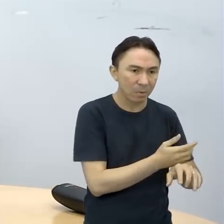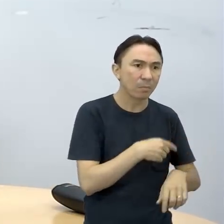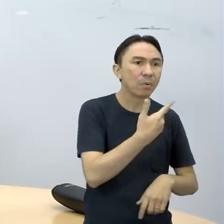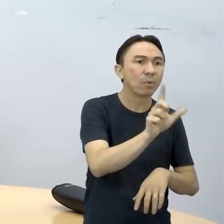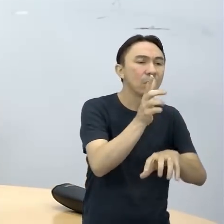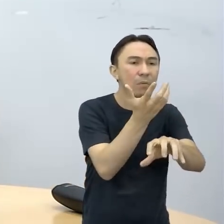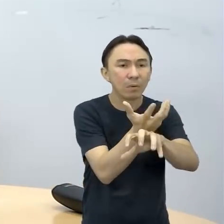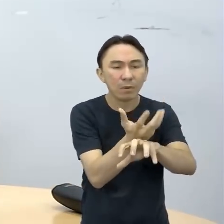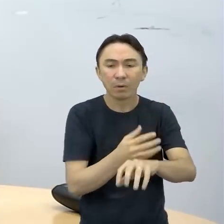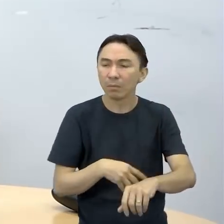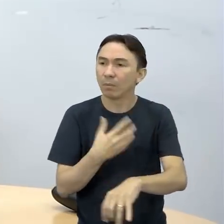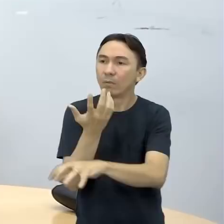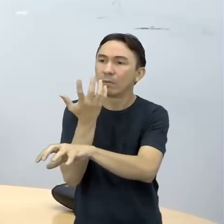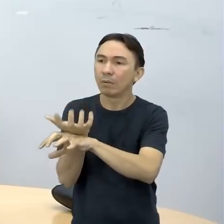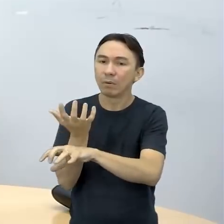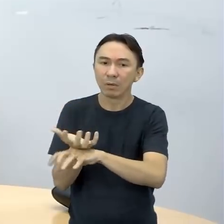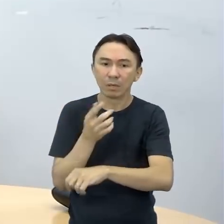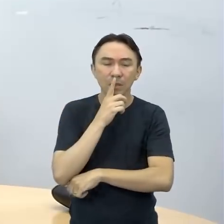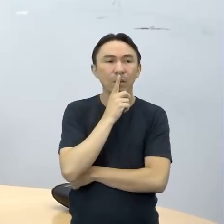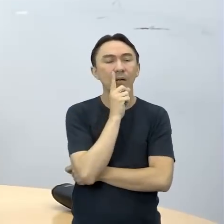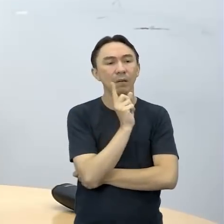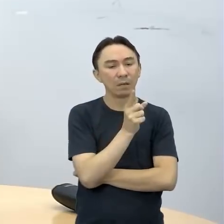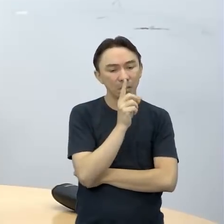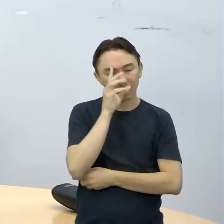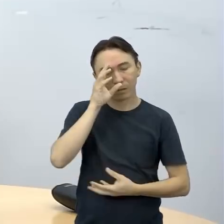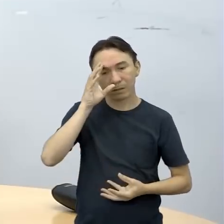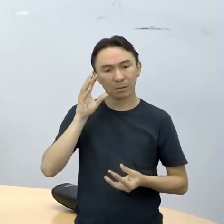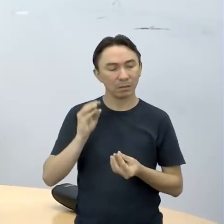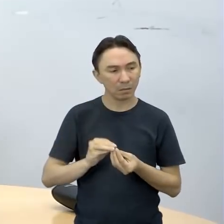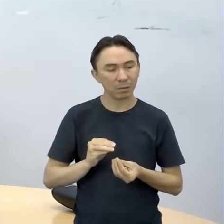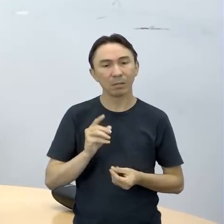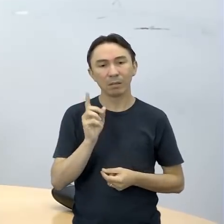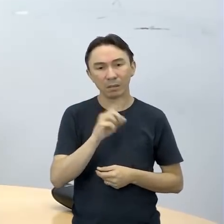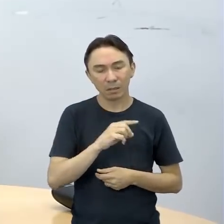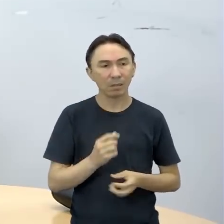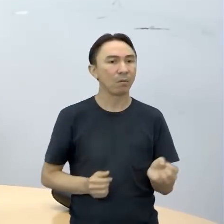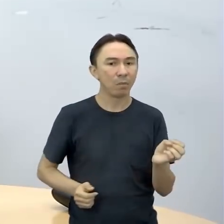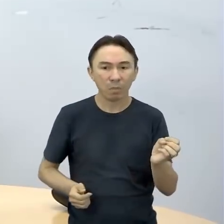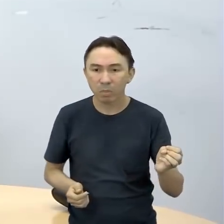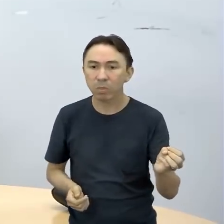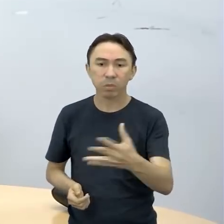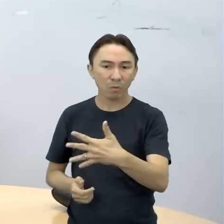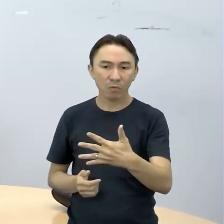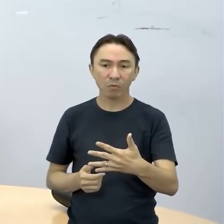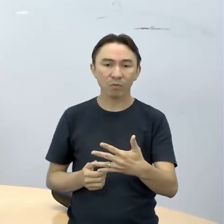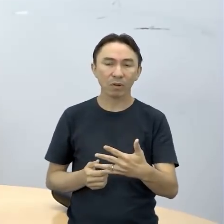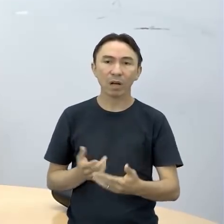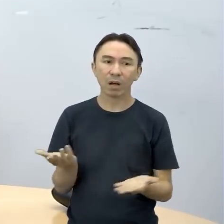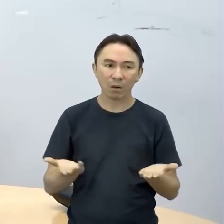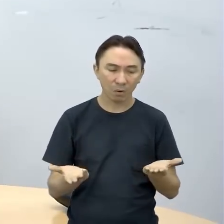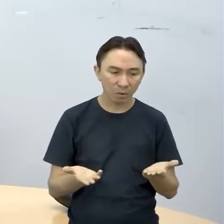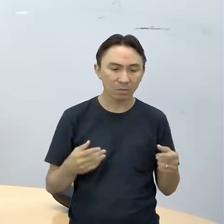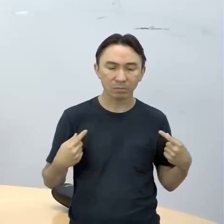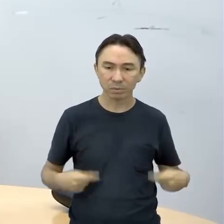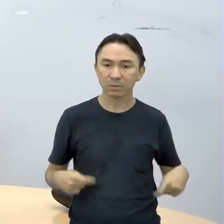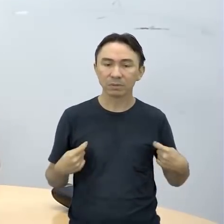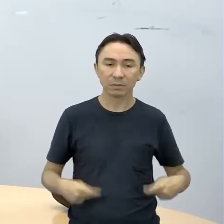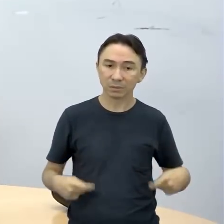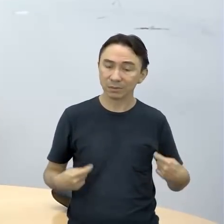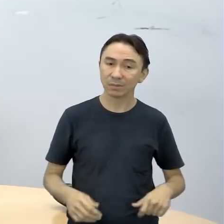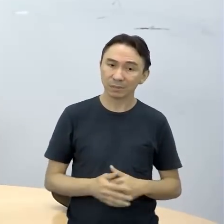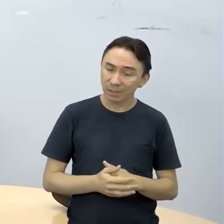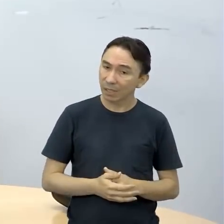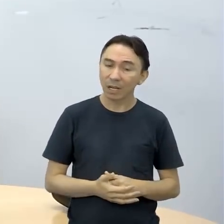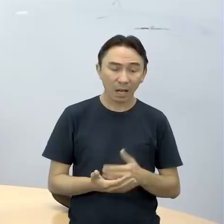faz isso, eles começam a perceber que isso faz parte da nova dinâmica de trabalho deles. E que as aulas têm